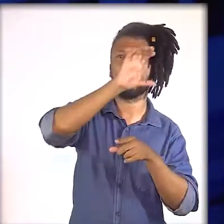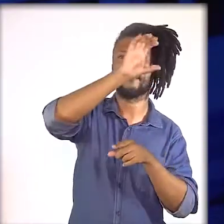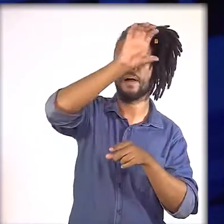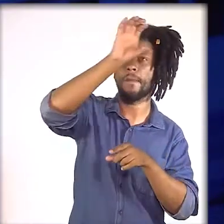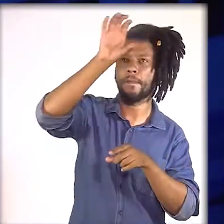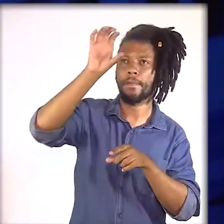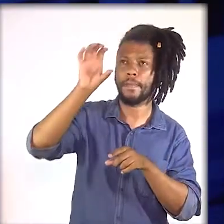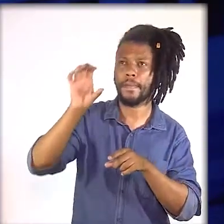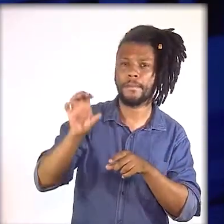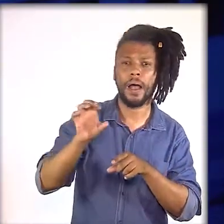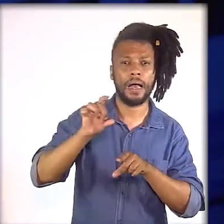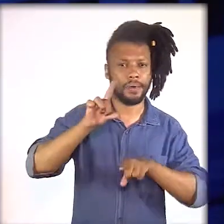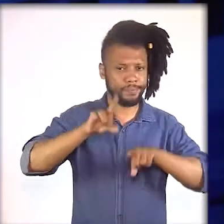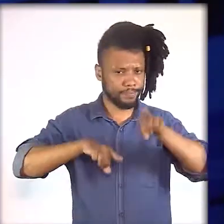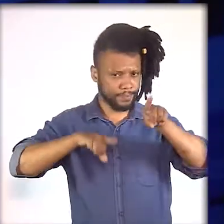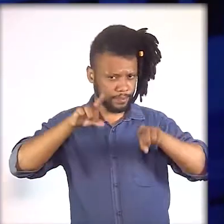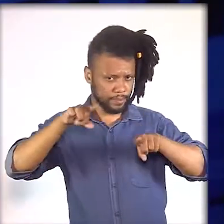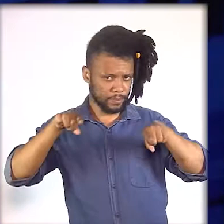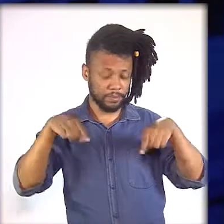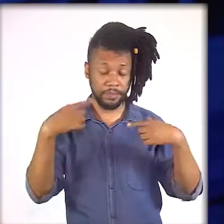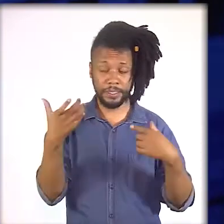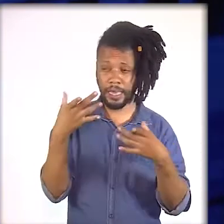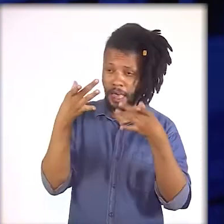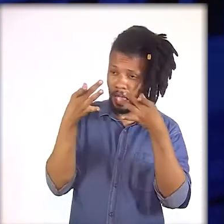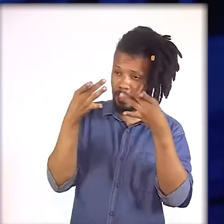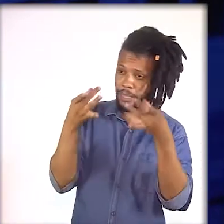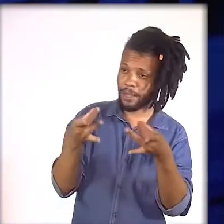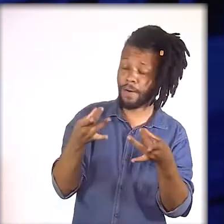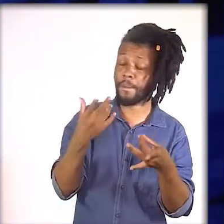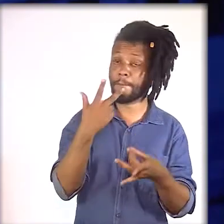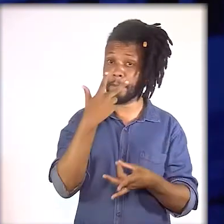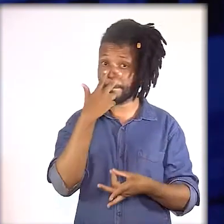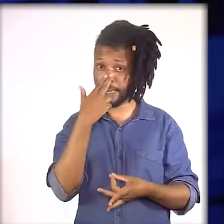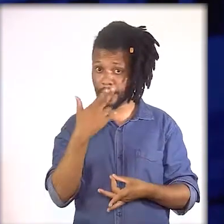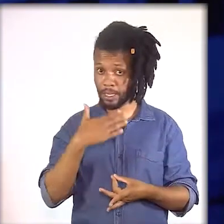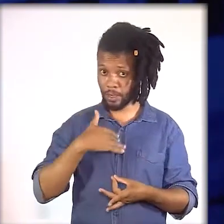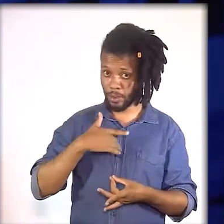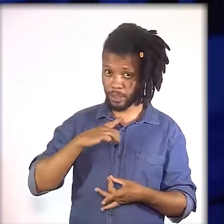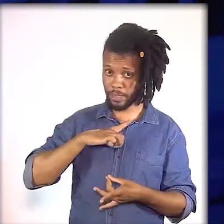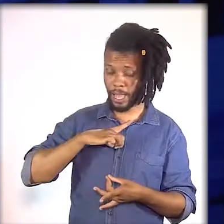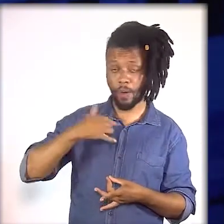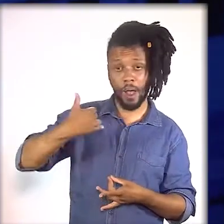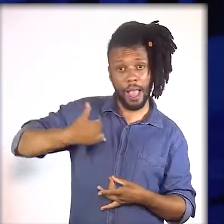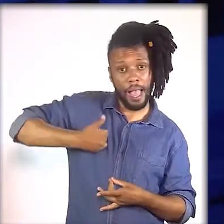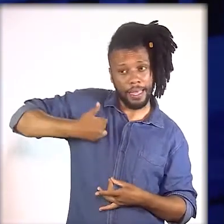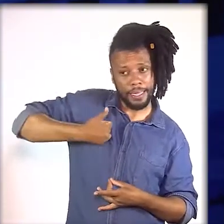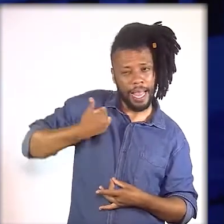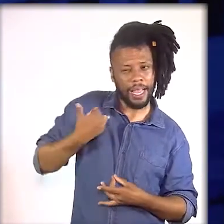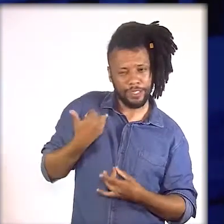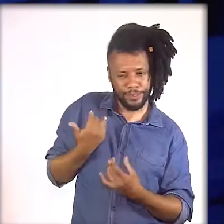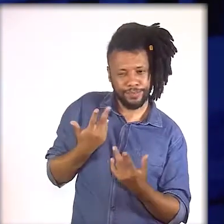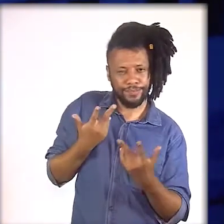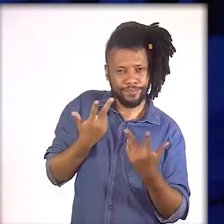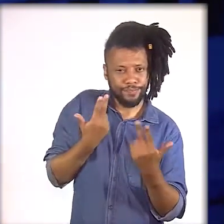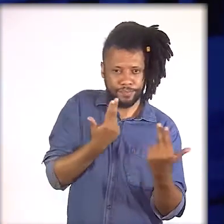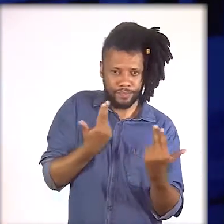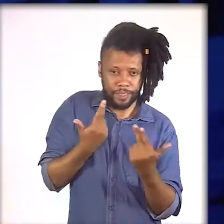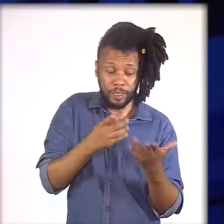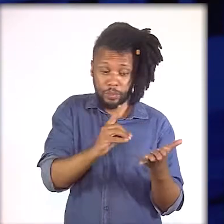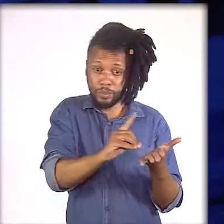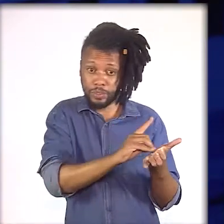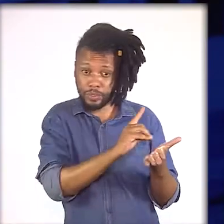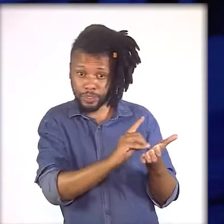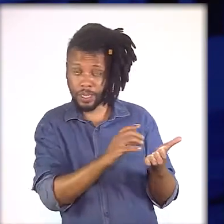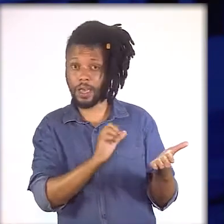regional. Isso me chamou a atenção porque me parece que eu, que tenho a mesma idade do Dicionário